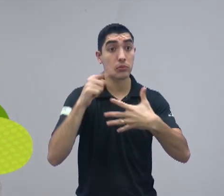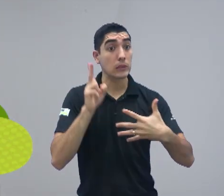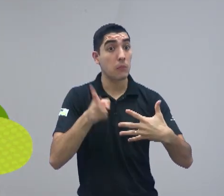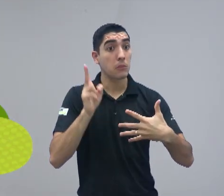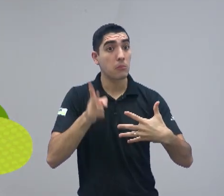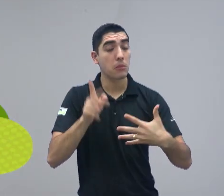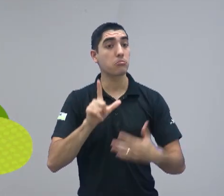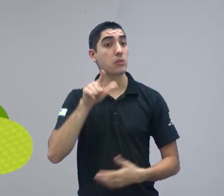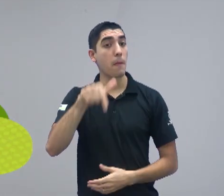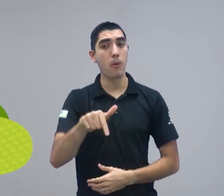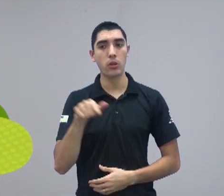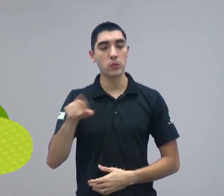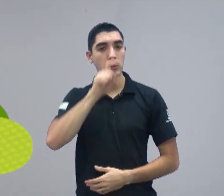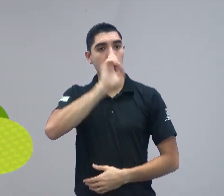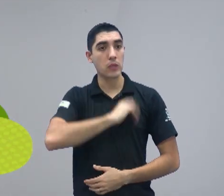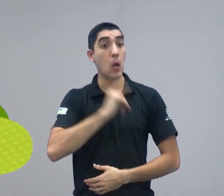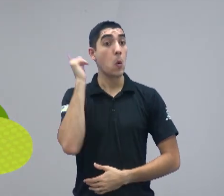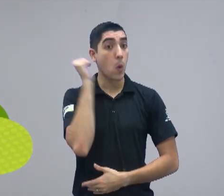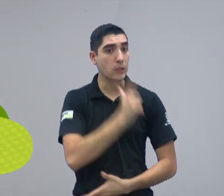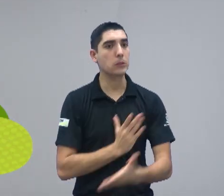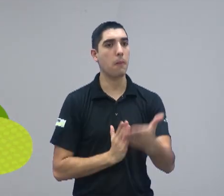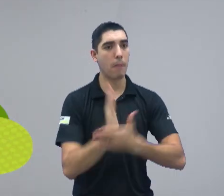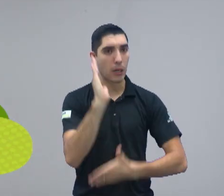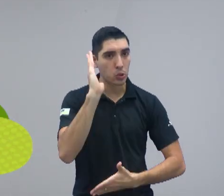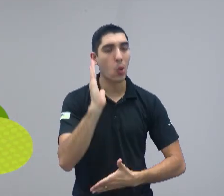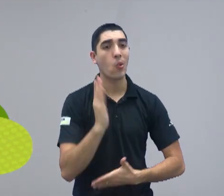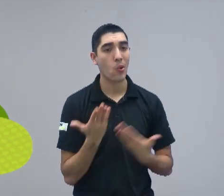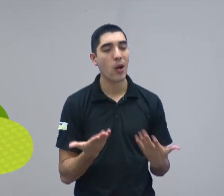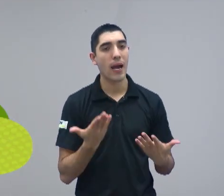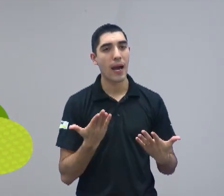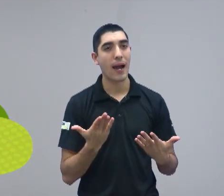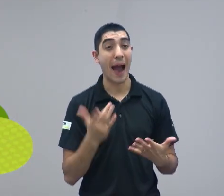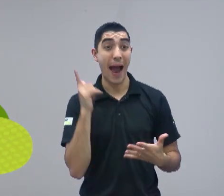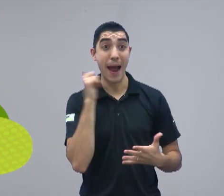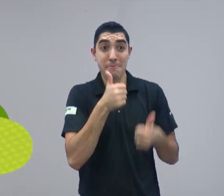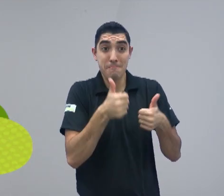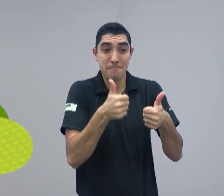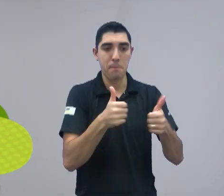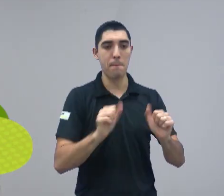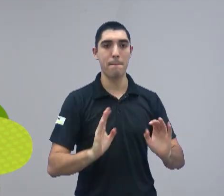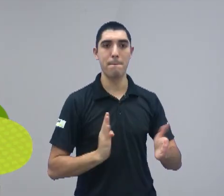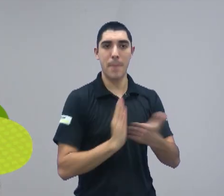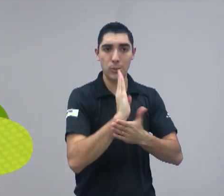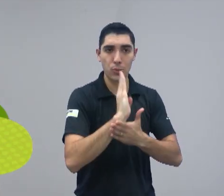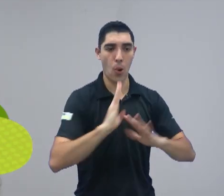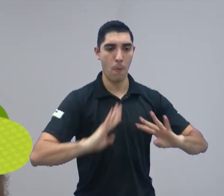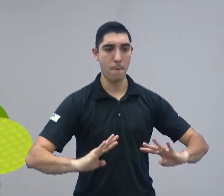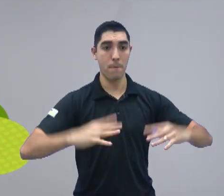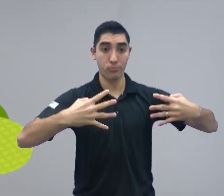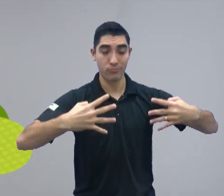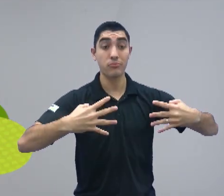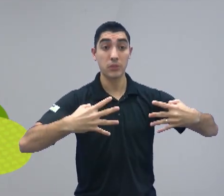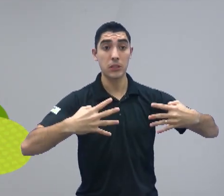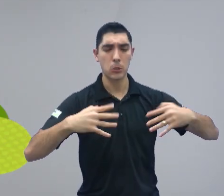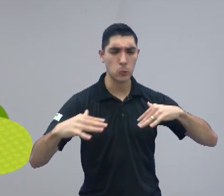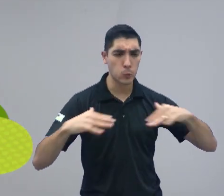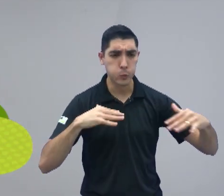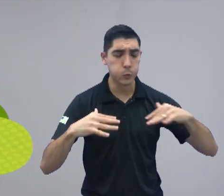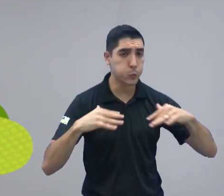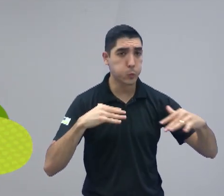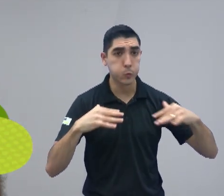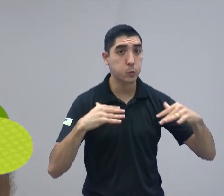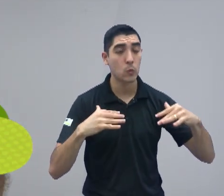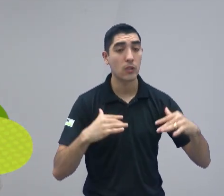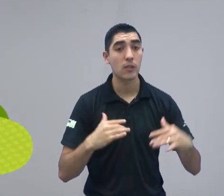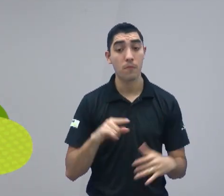classificação geral. Então, você avança para a fase de mata-mata como um dos favoritos,